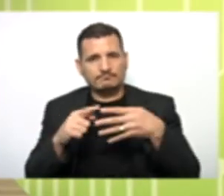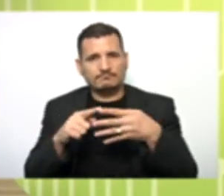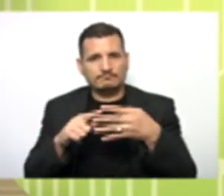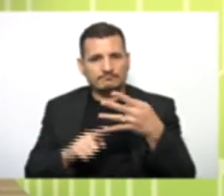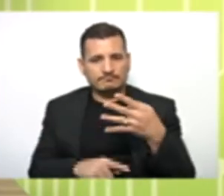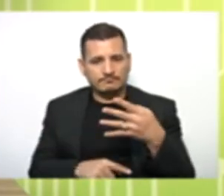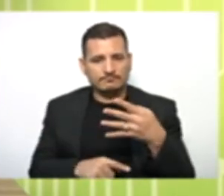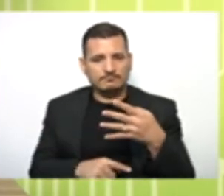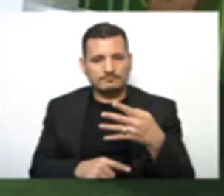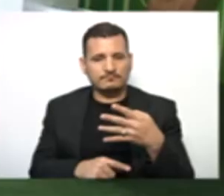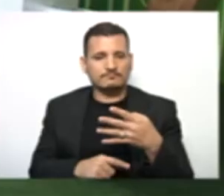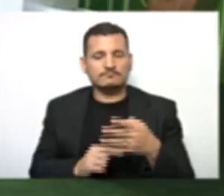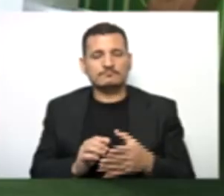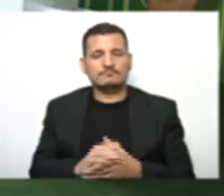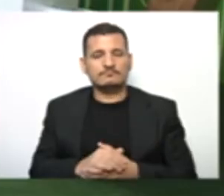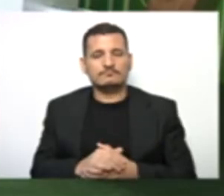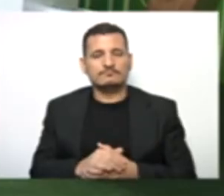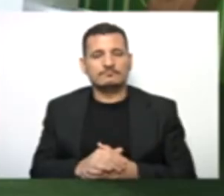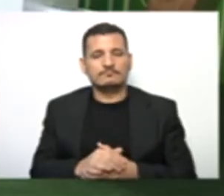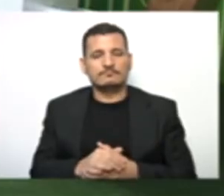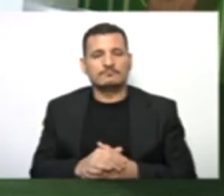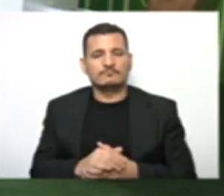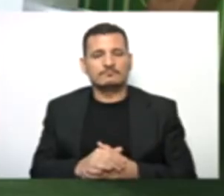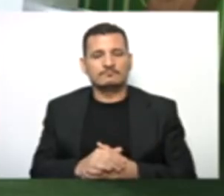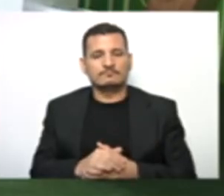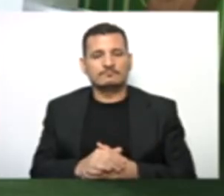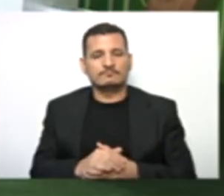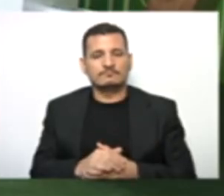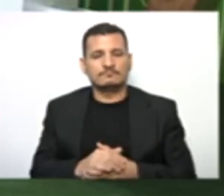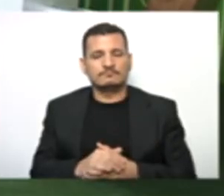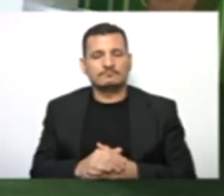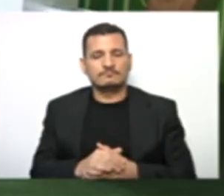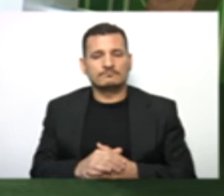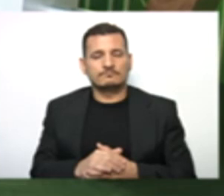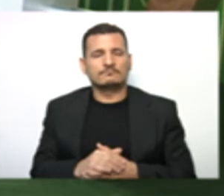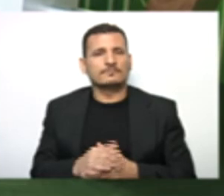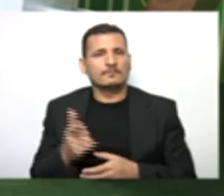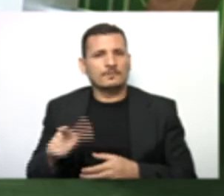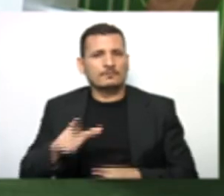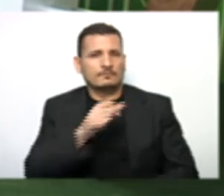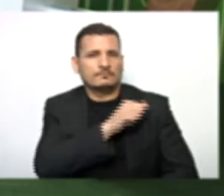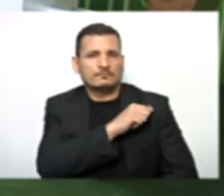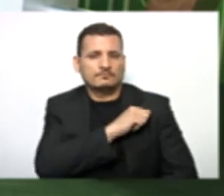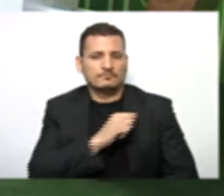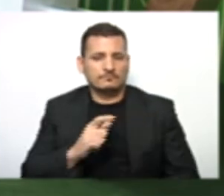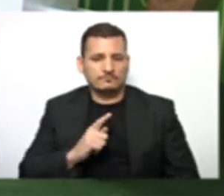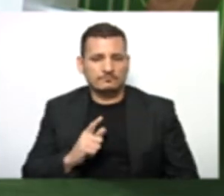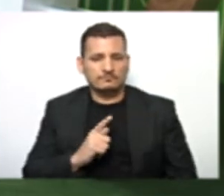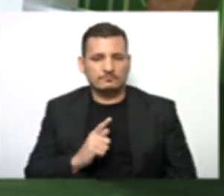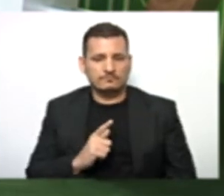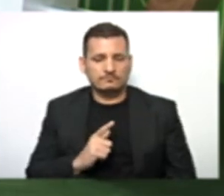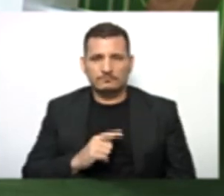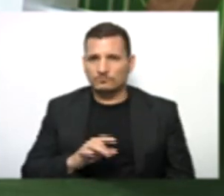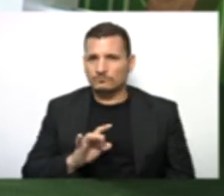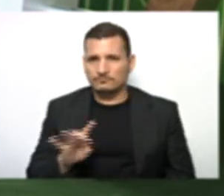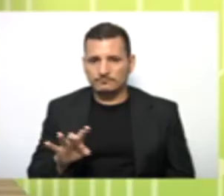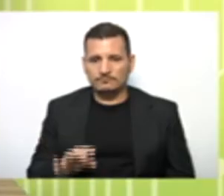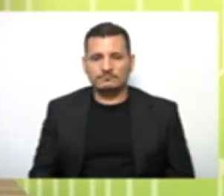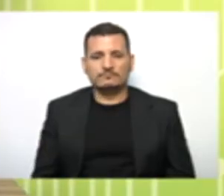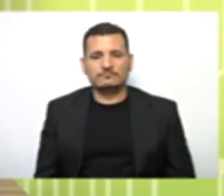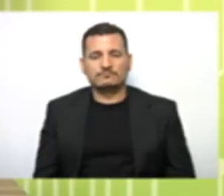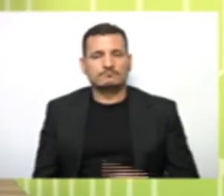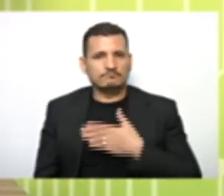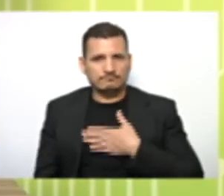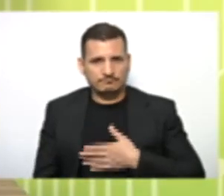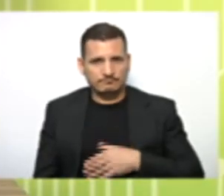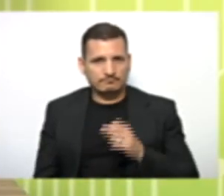Já, acho que na questão 4, né, professora, nós vamos para falar disso aí. Tem mais alguma Isso. consideração? Questão Não, 3? sobre a 3 são só essas mesmo. Pessoal,